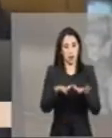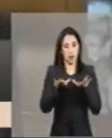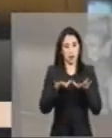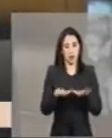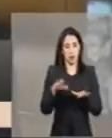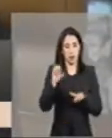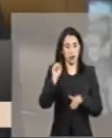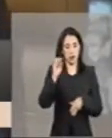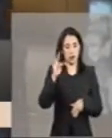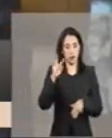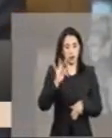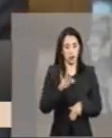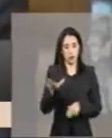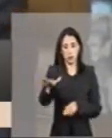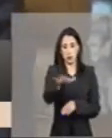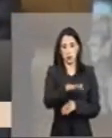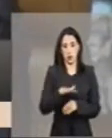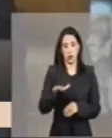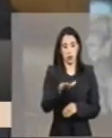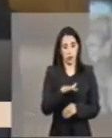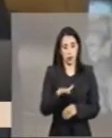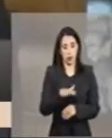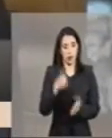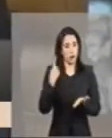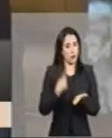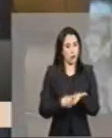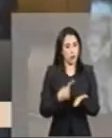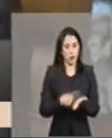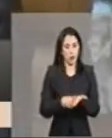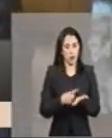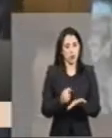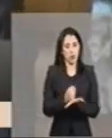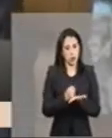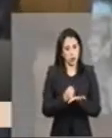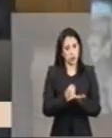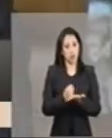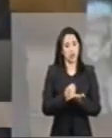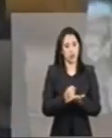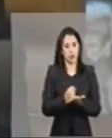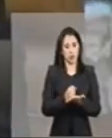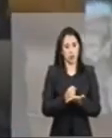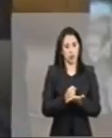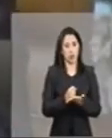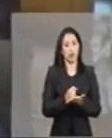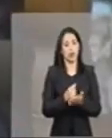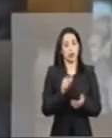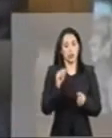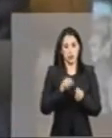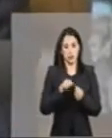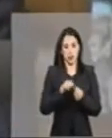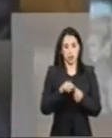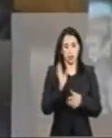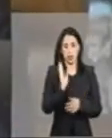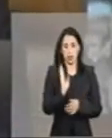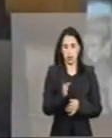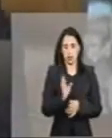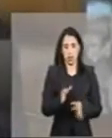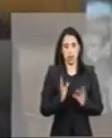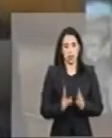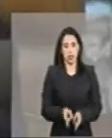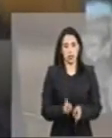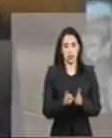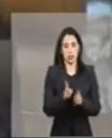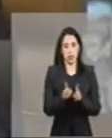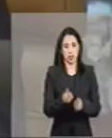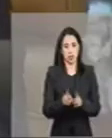dimensão global, trata-se de competência originária ou de competência recursal ordinária ou mesmo de